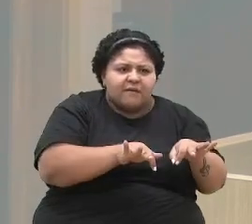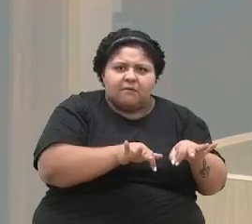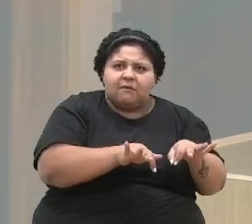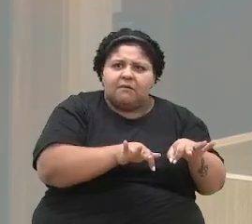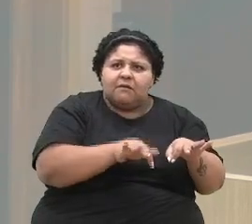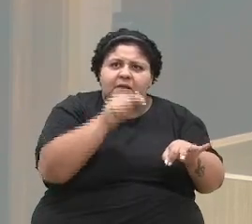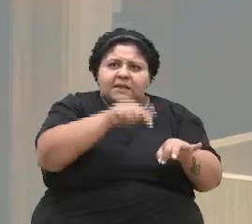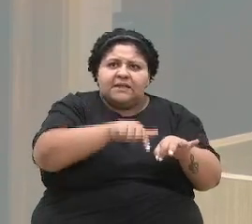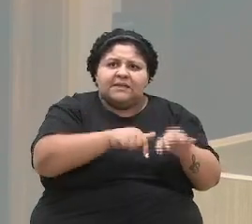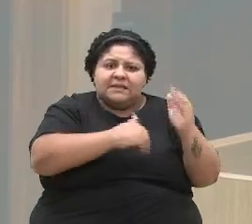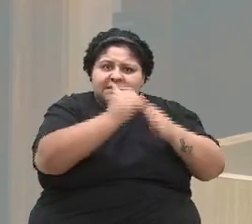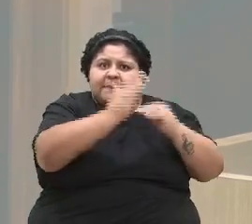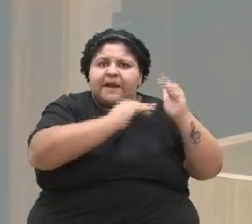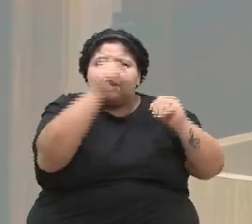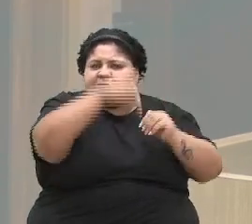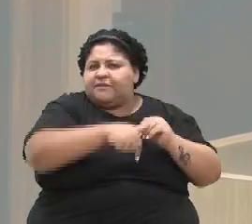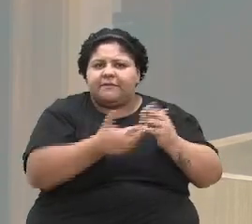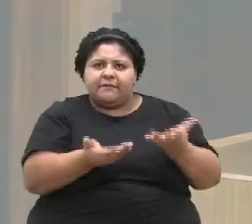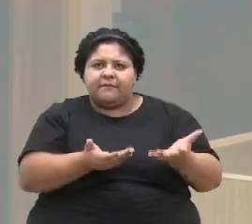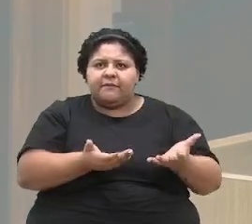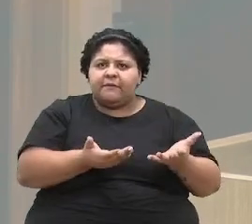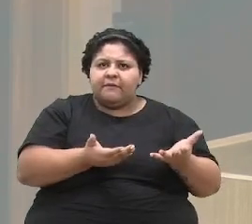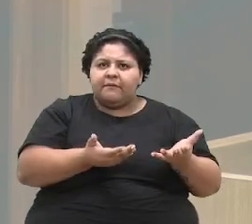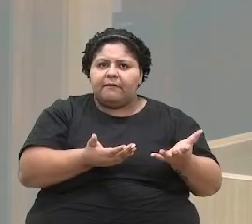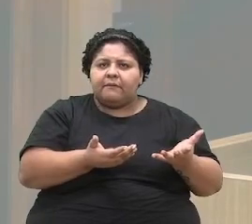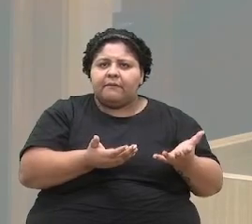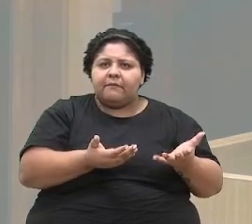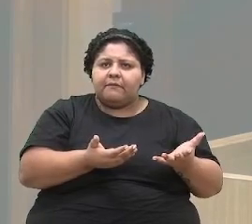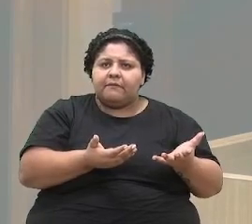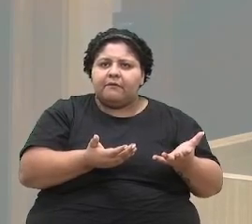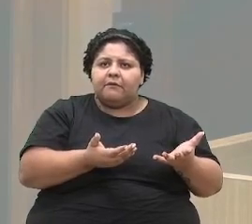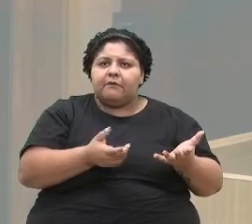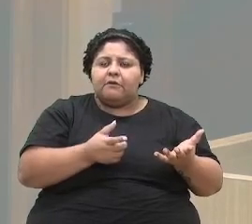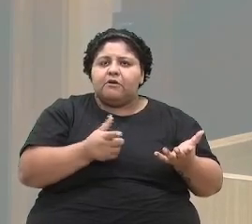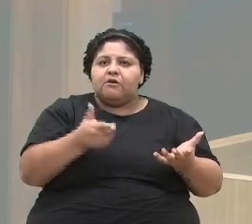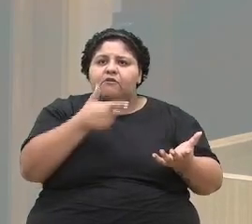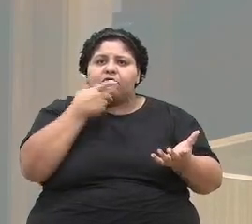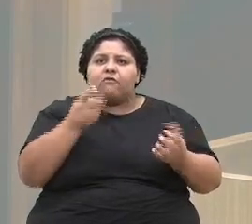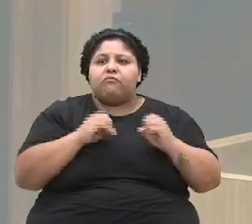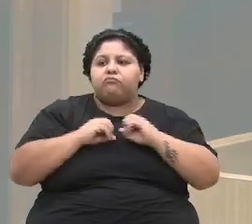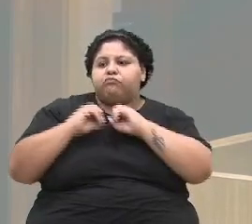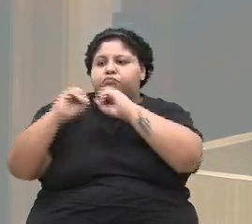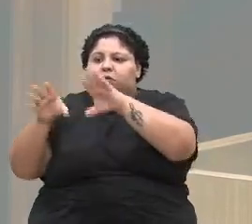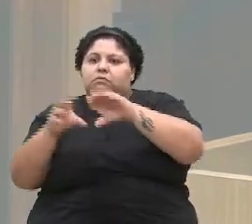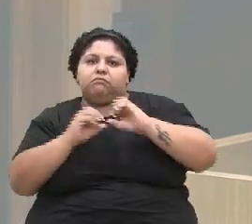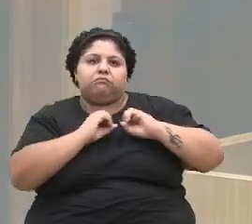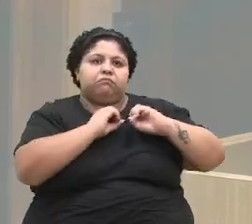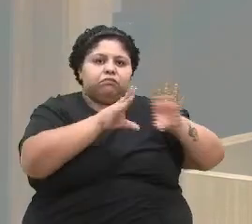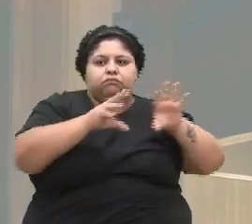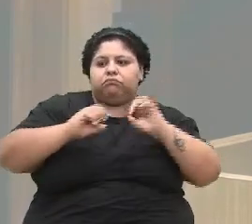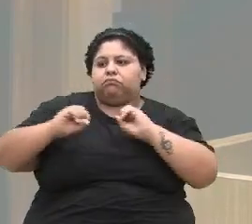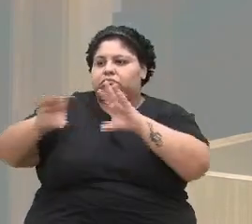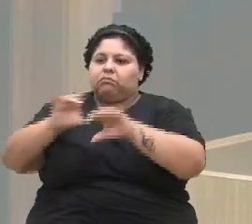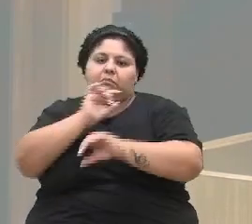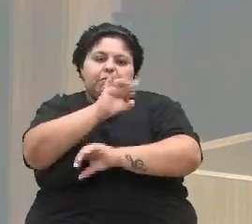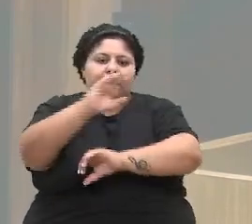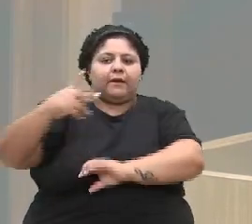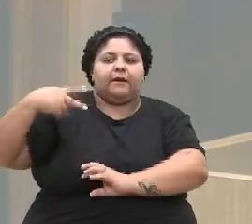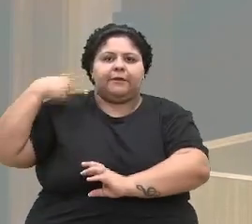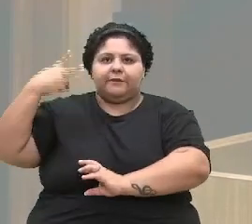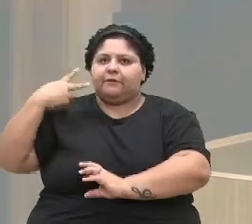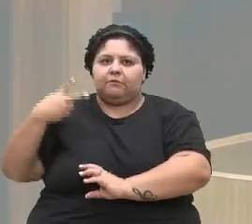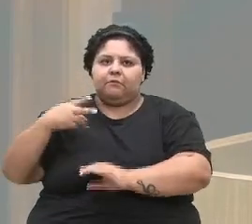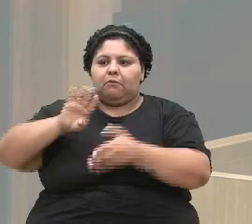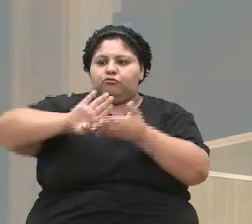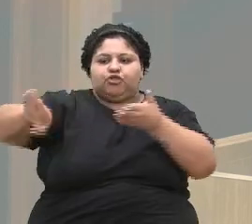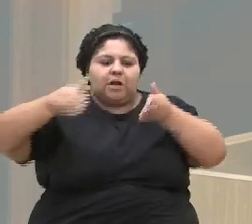não sei o que acontece, é tipo tentáculos, né? Vão jogando e vão dizendo, não, o assunto não é esse, vamos tirar do foco